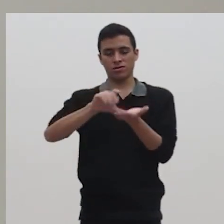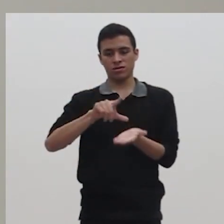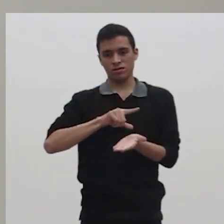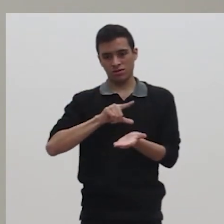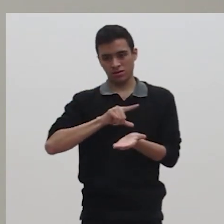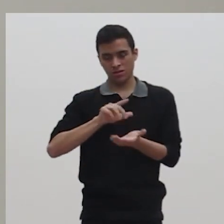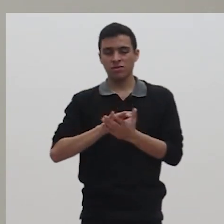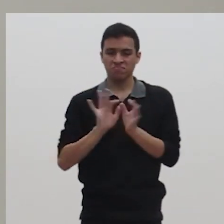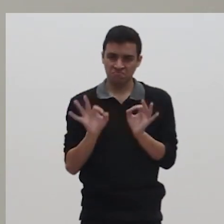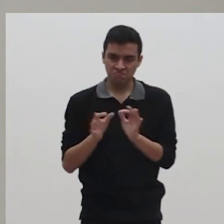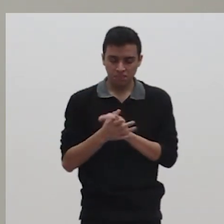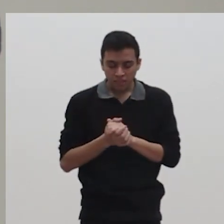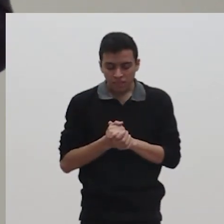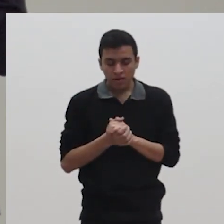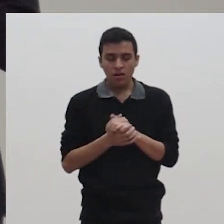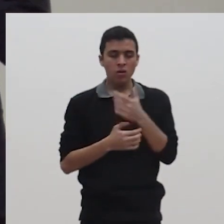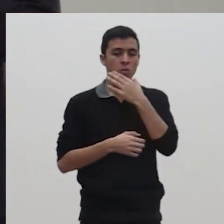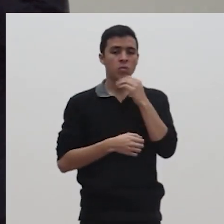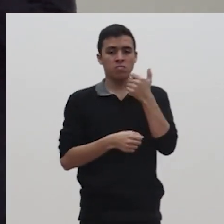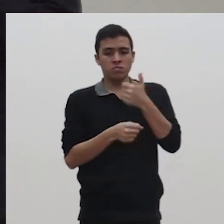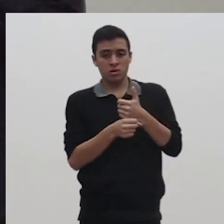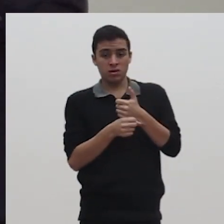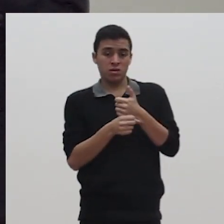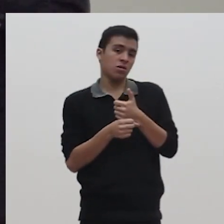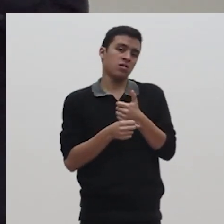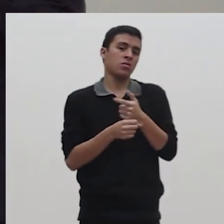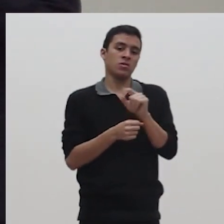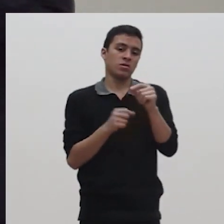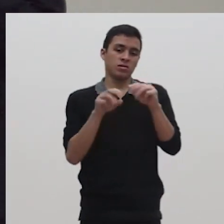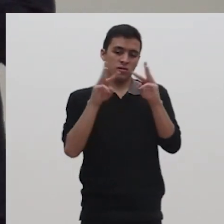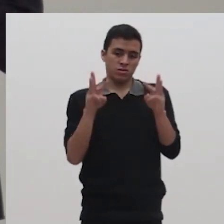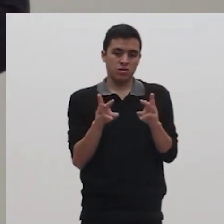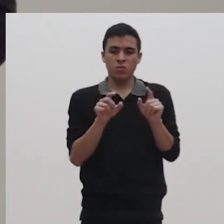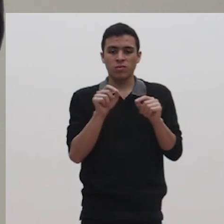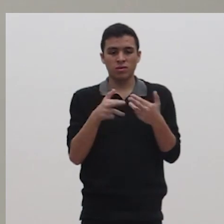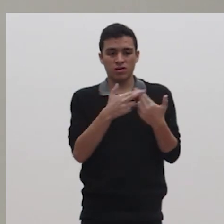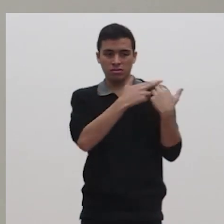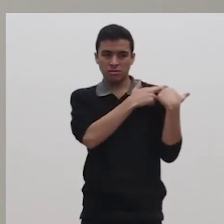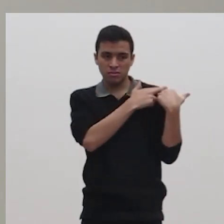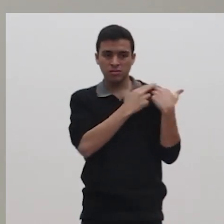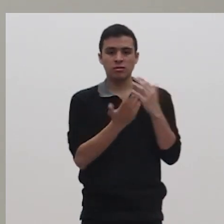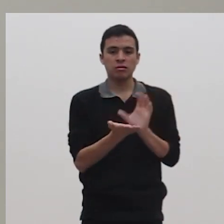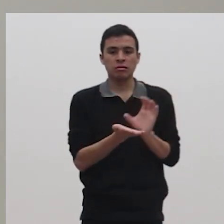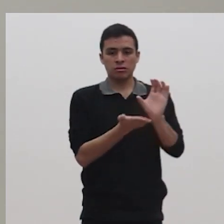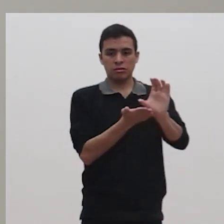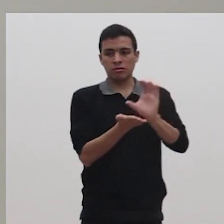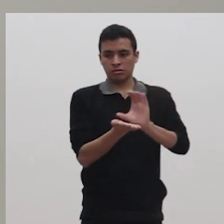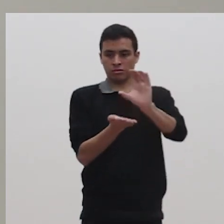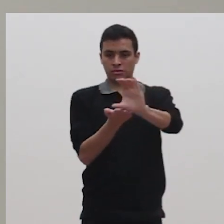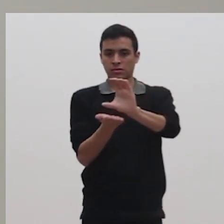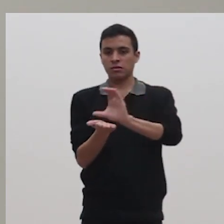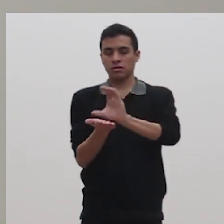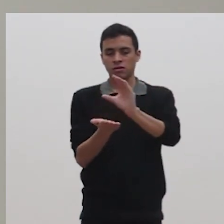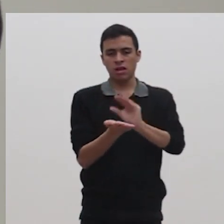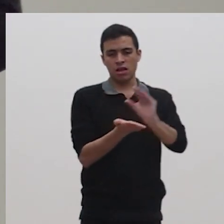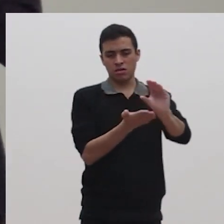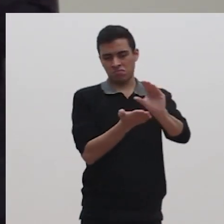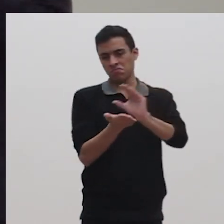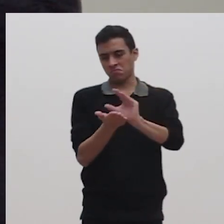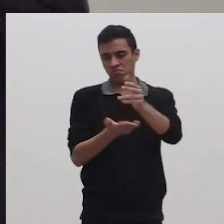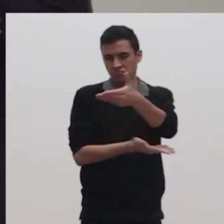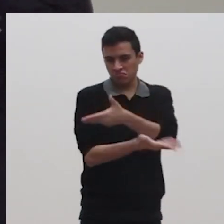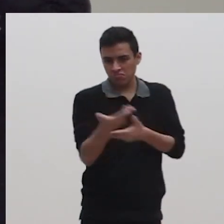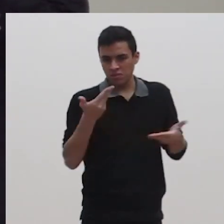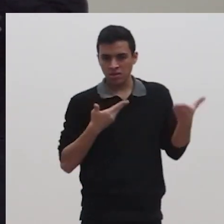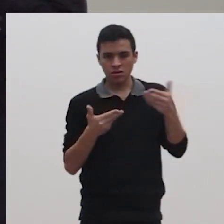cidades, né? O reitor da universidade, ele é responsável pela ordenação de todos esses recursos, né?